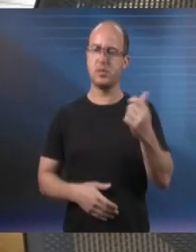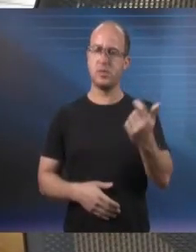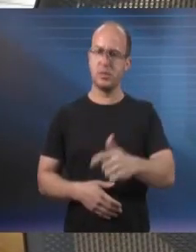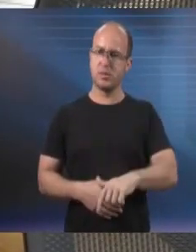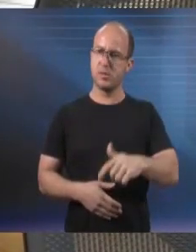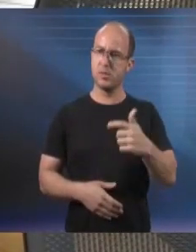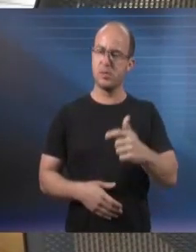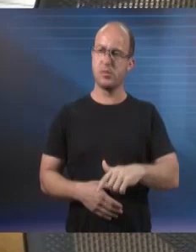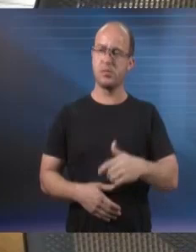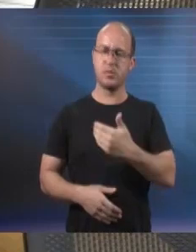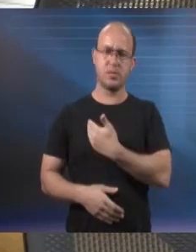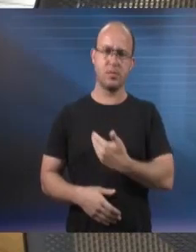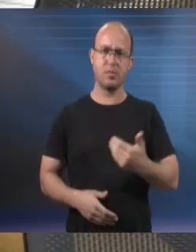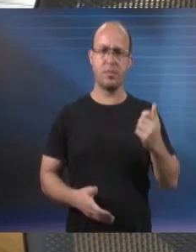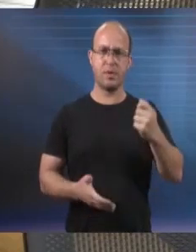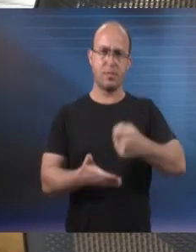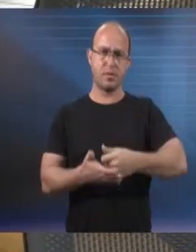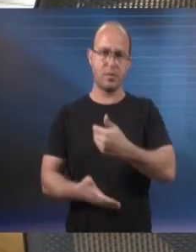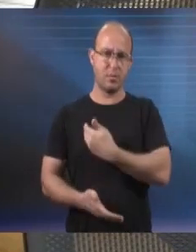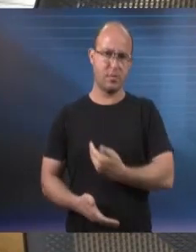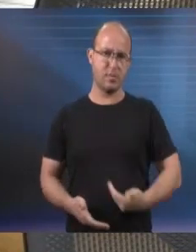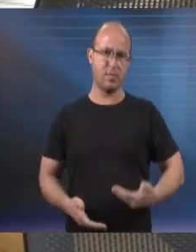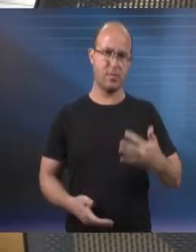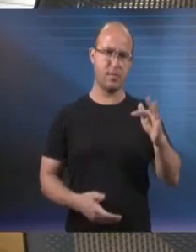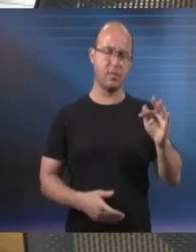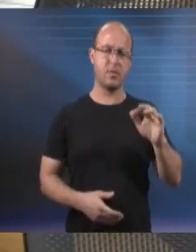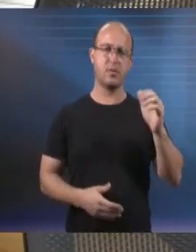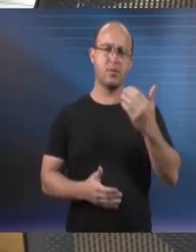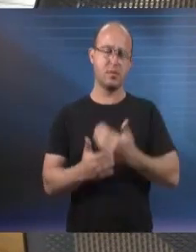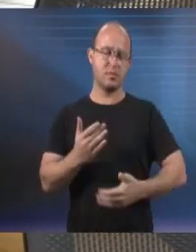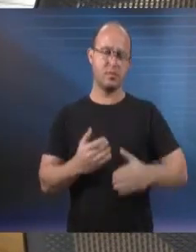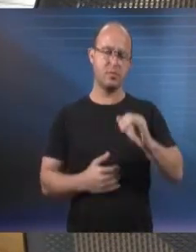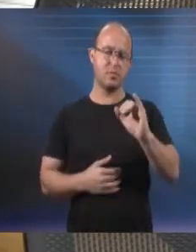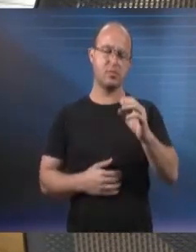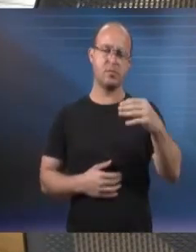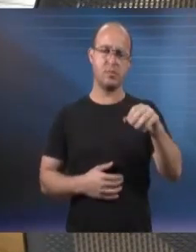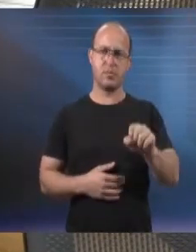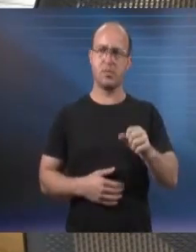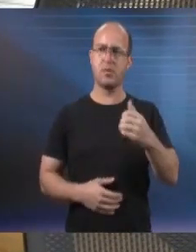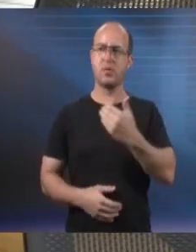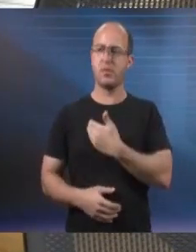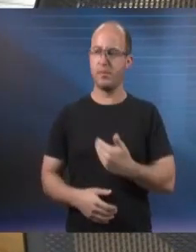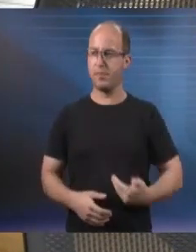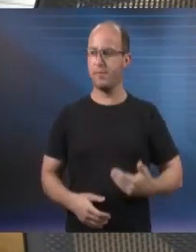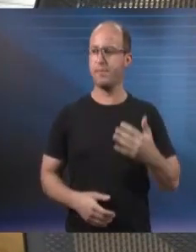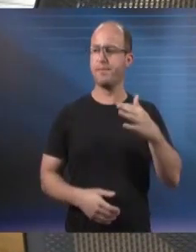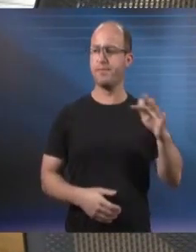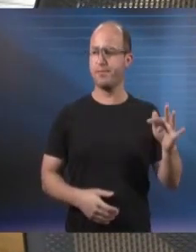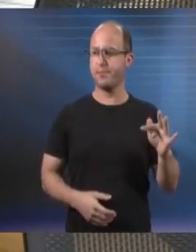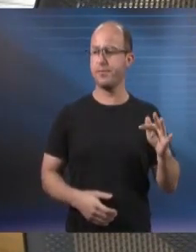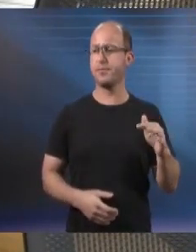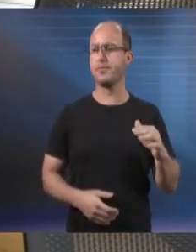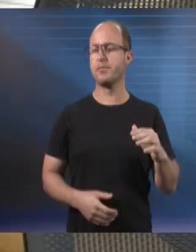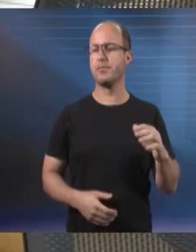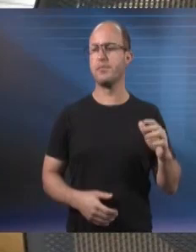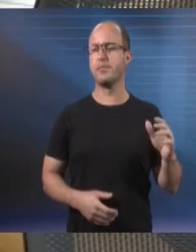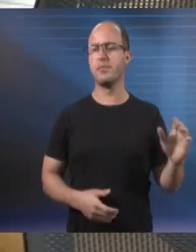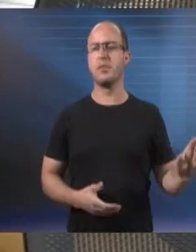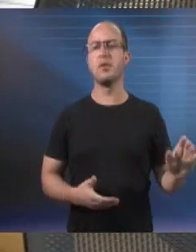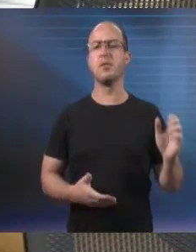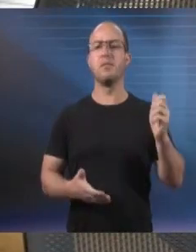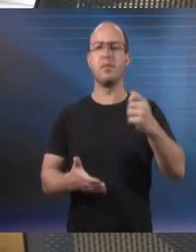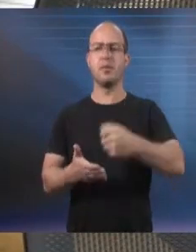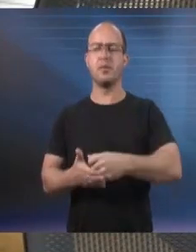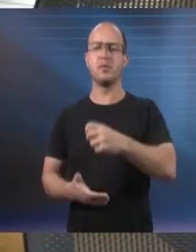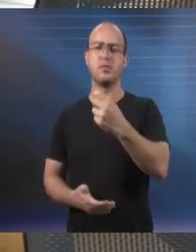compensação pelo governo federal das perdas no ICMS. O governo federal fez a recomposição em